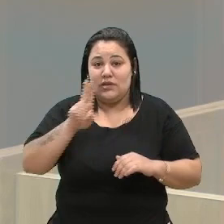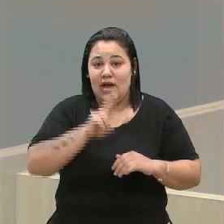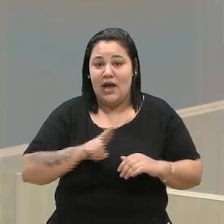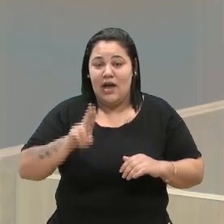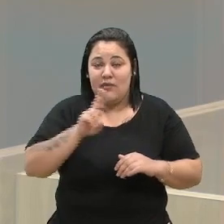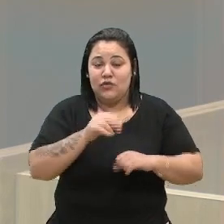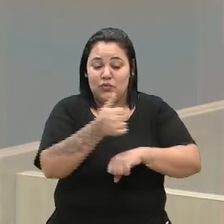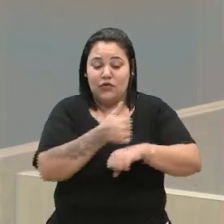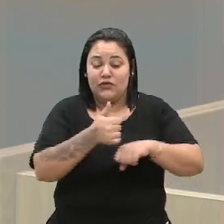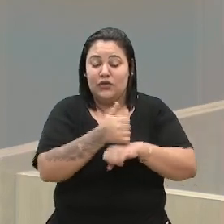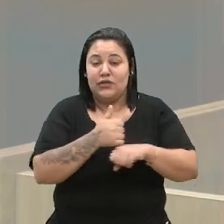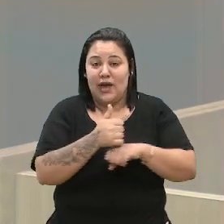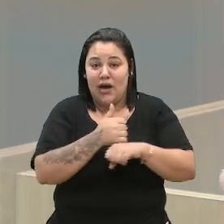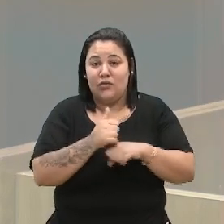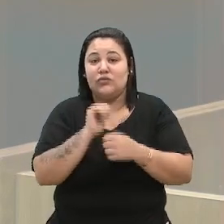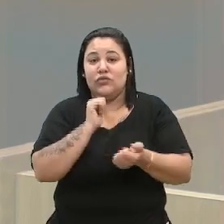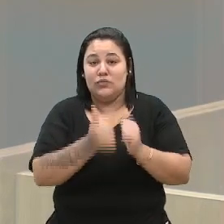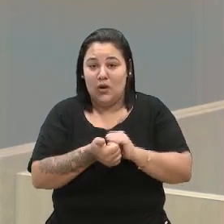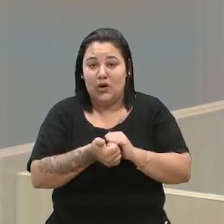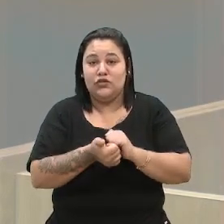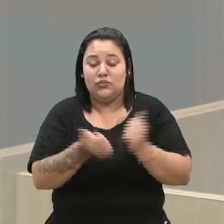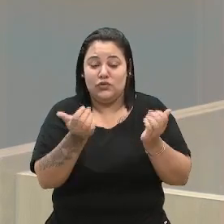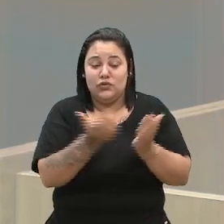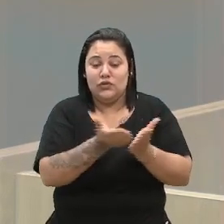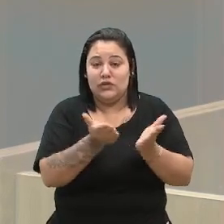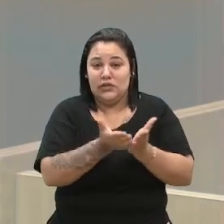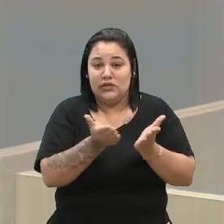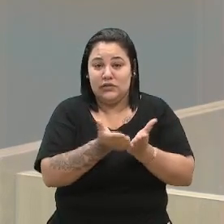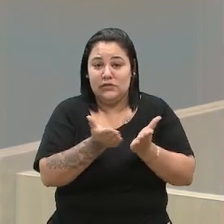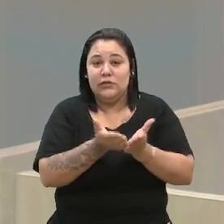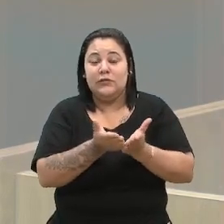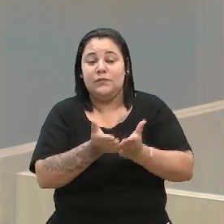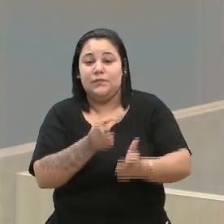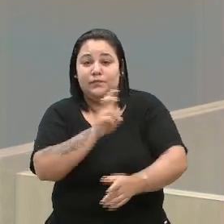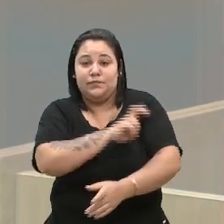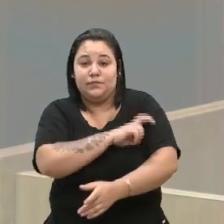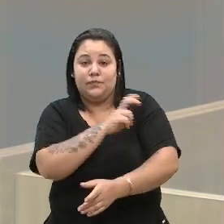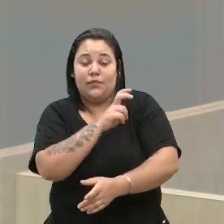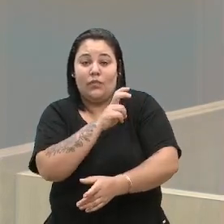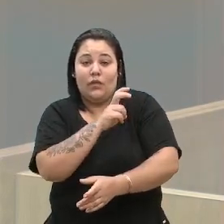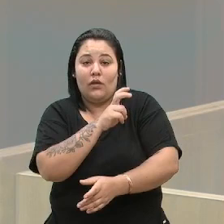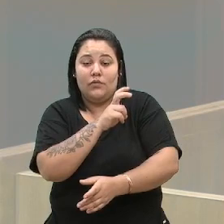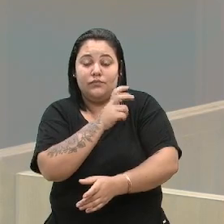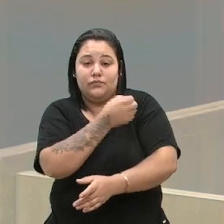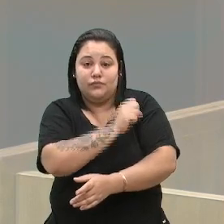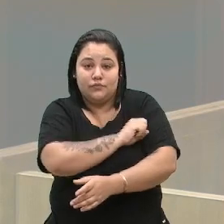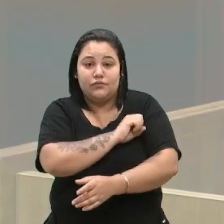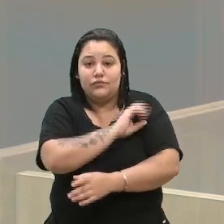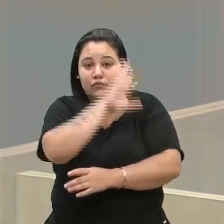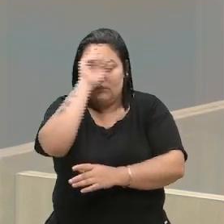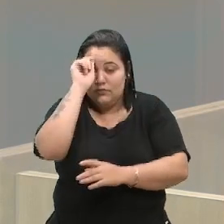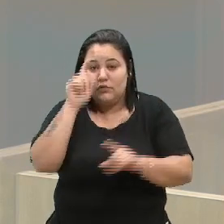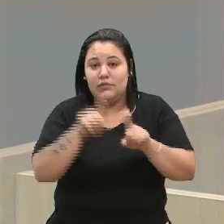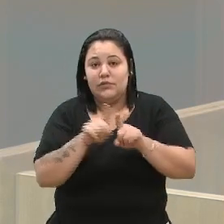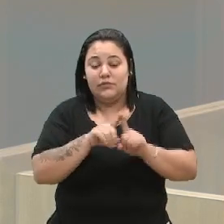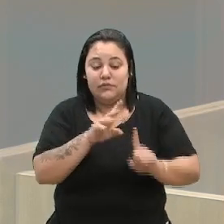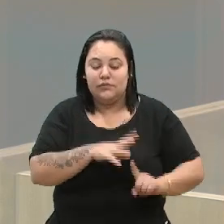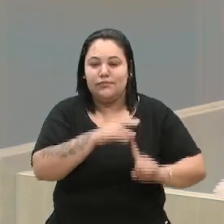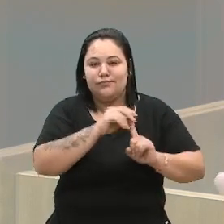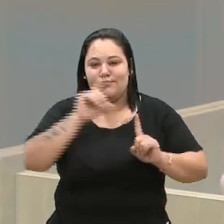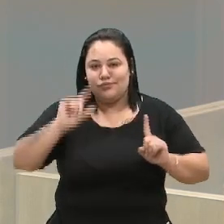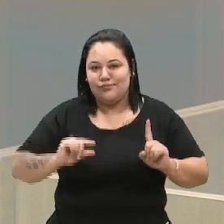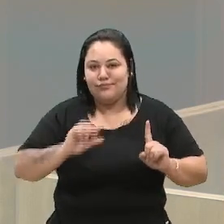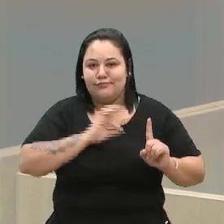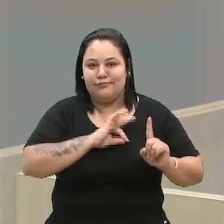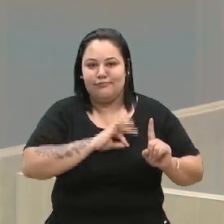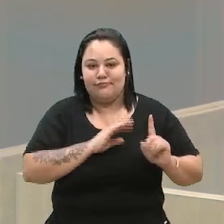amadores, para os estudantes, né, da rede de ensino municipal, principalmente de baixa renda, que sequer ter